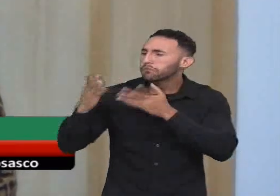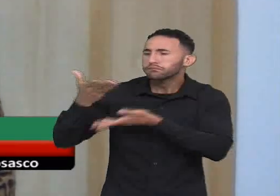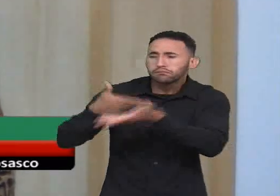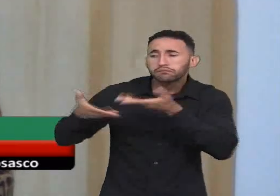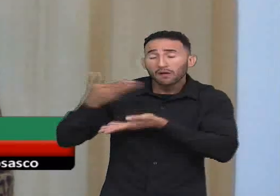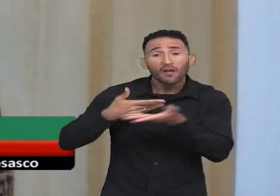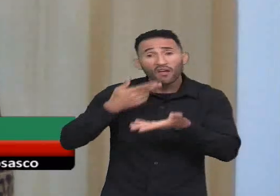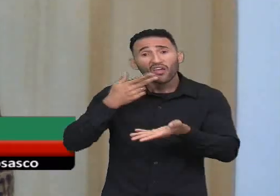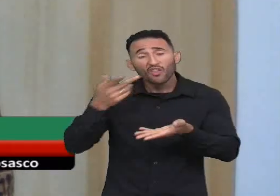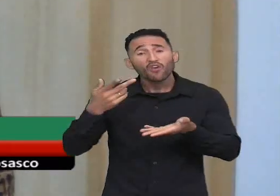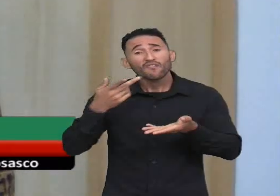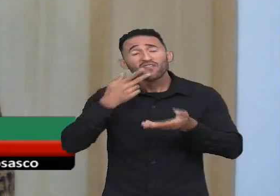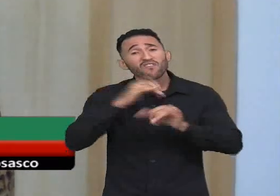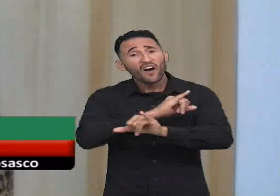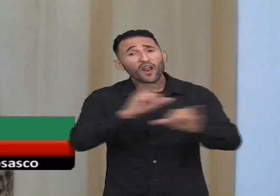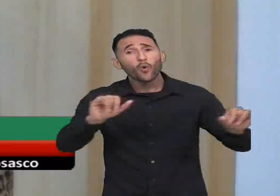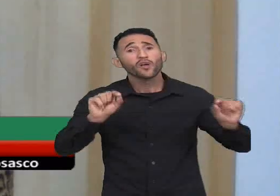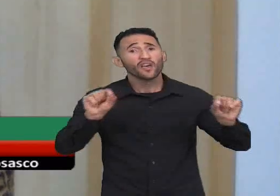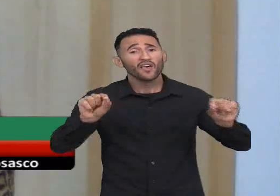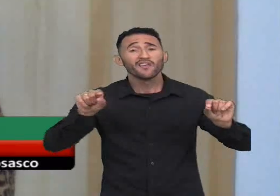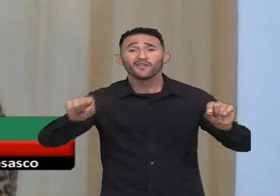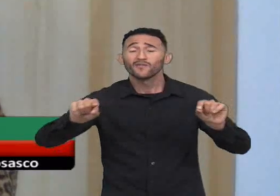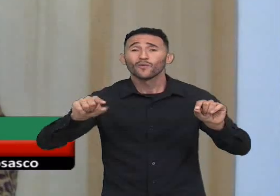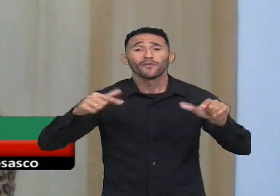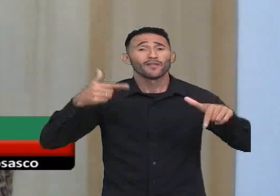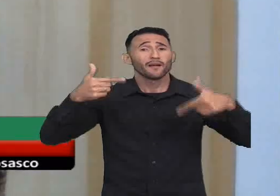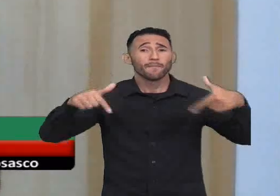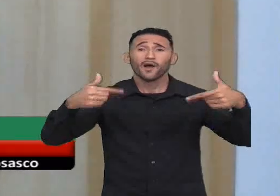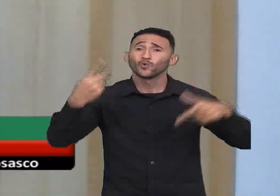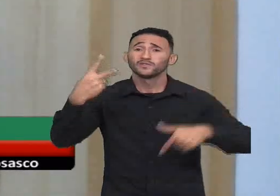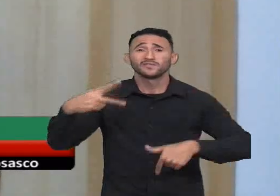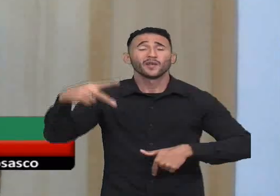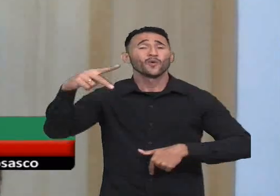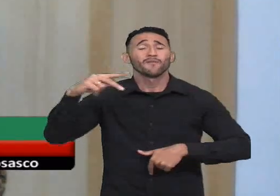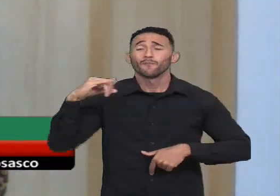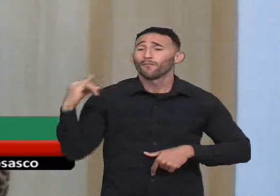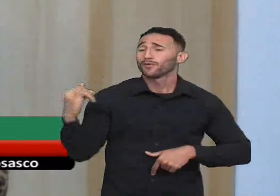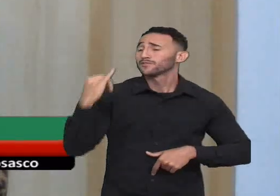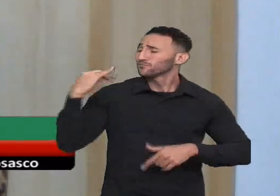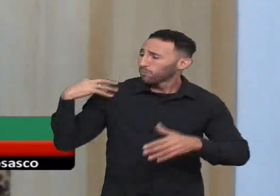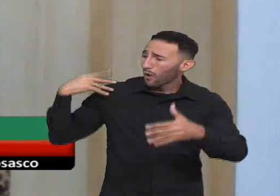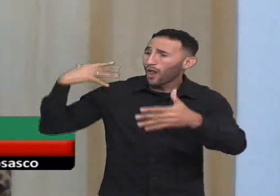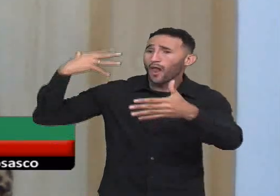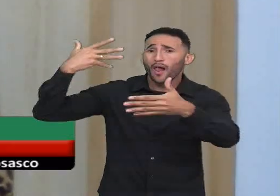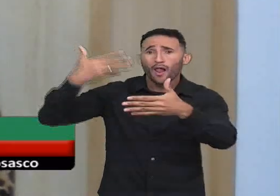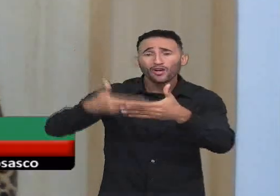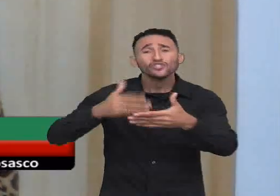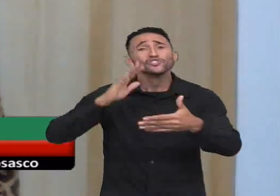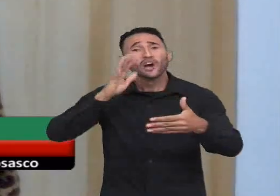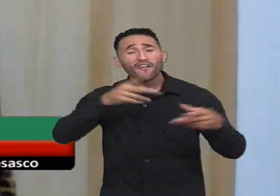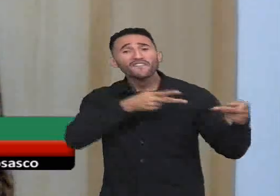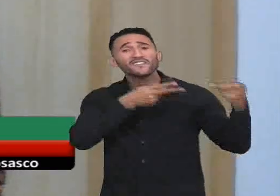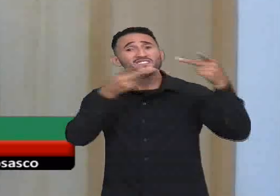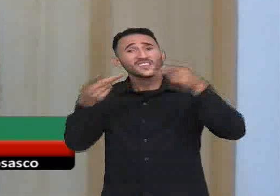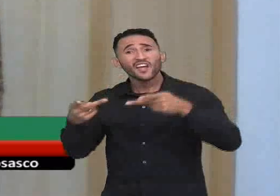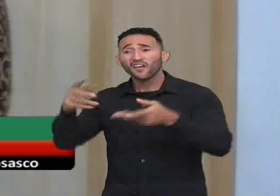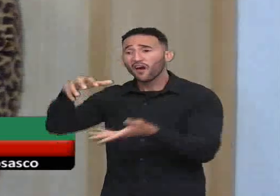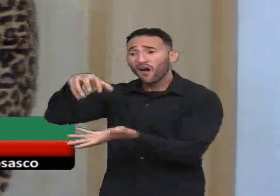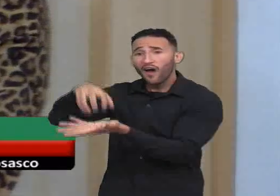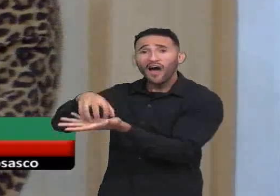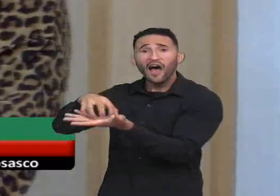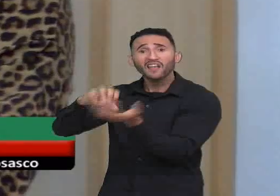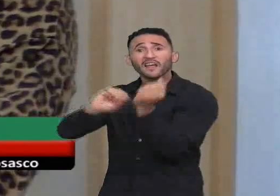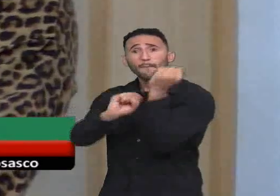e de dizer que essa Sabesp é fundamental. O trabalho que você fez foi fundamental. Nós tivemos a oportunidade de visitar a Sabesp no início do mandato. Acho que